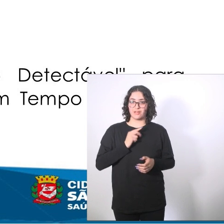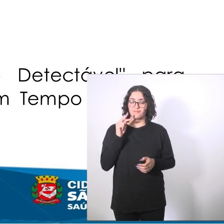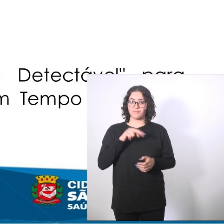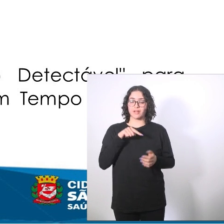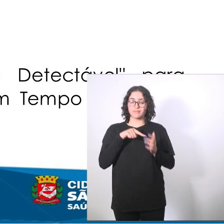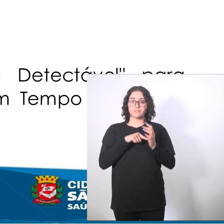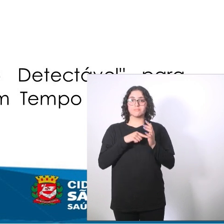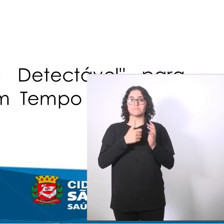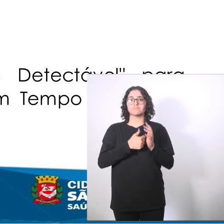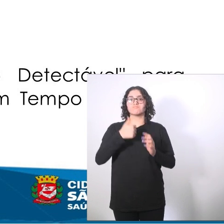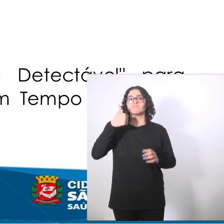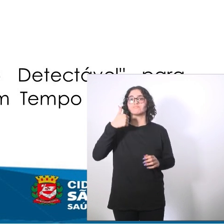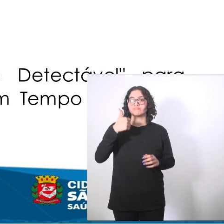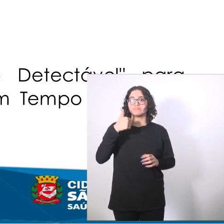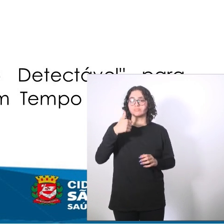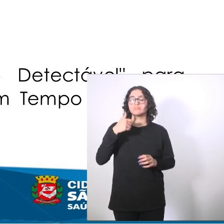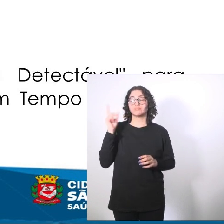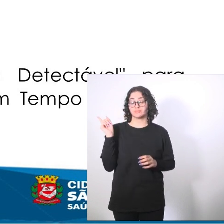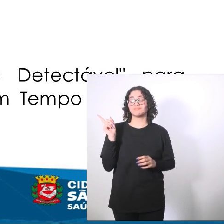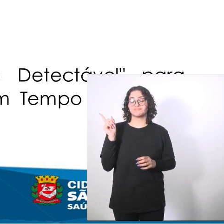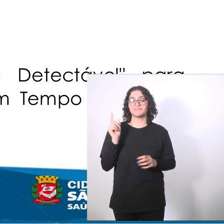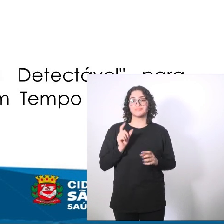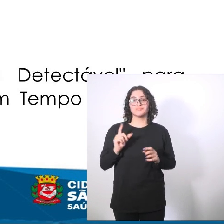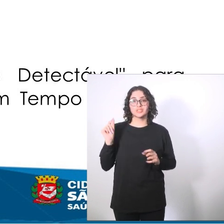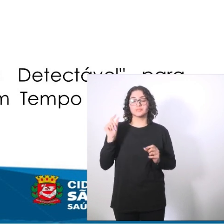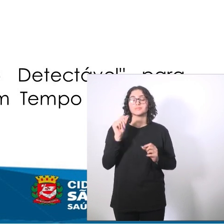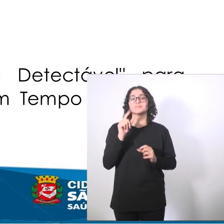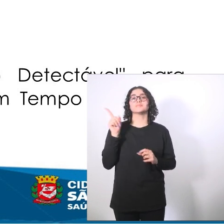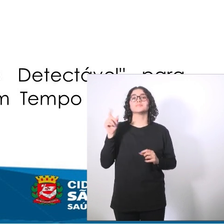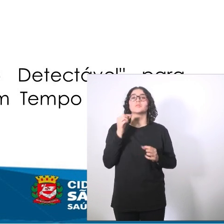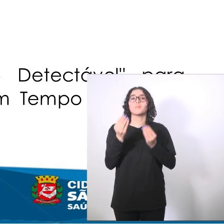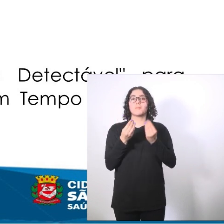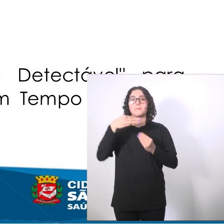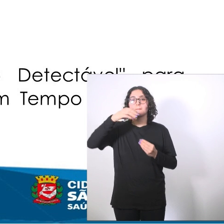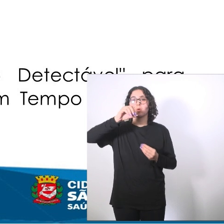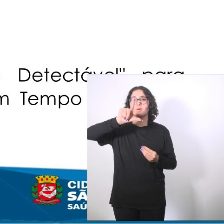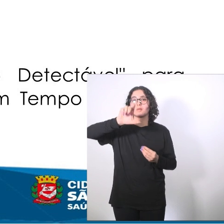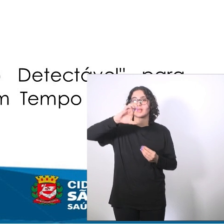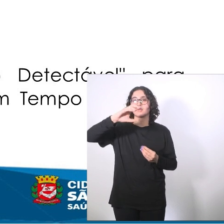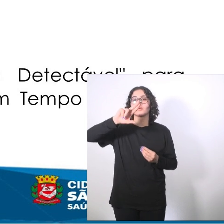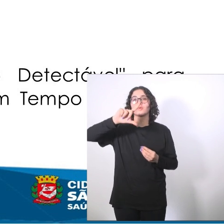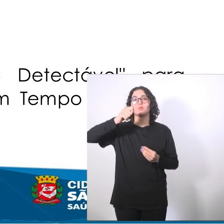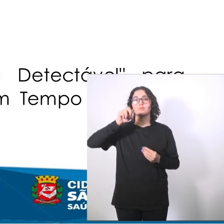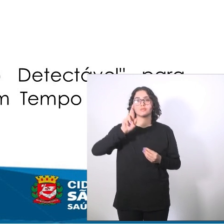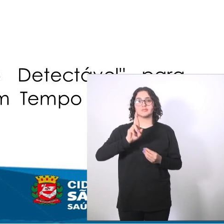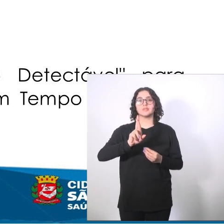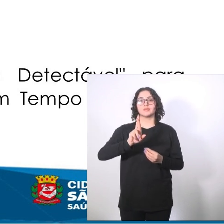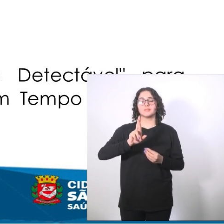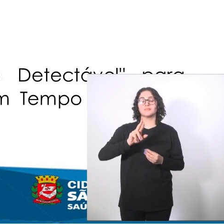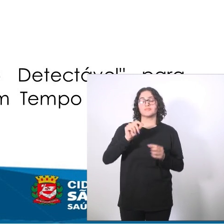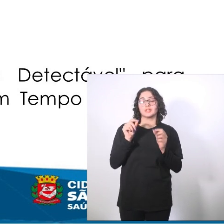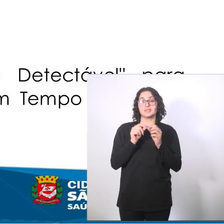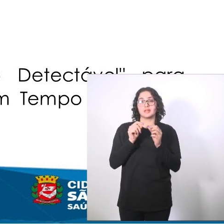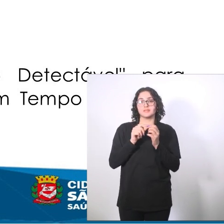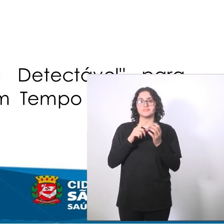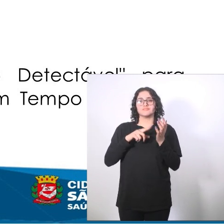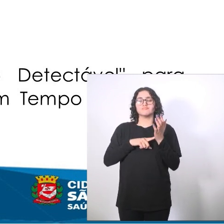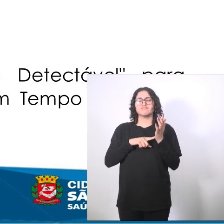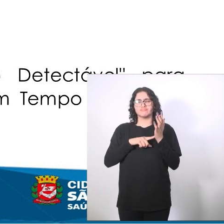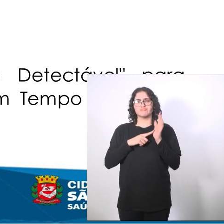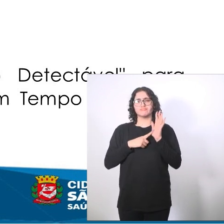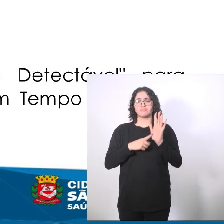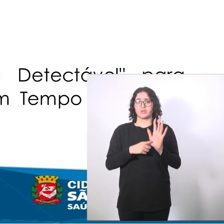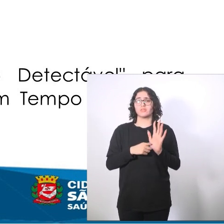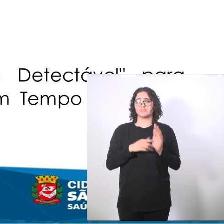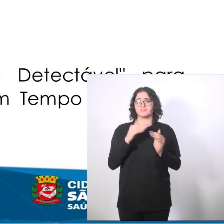positivo detectável para monkeypox, por diagnóstico molecular, é feito através do PCR em tempo real e ou